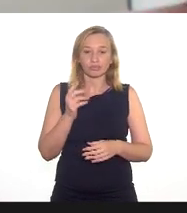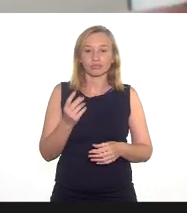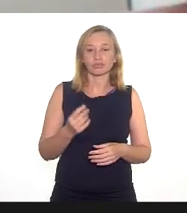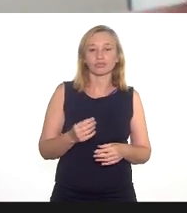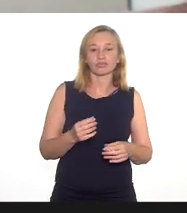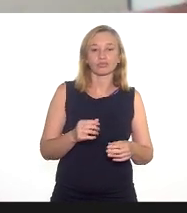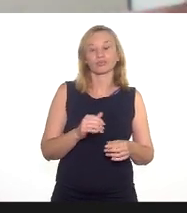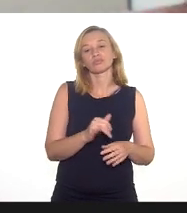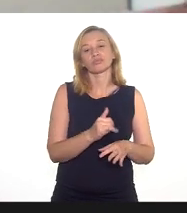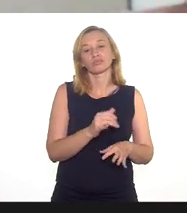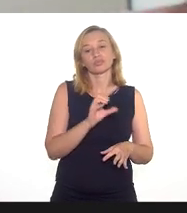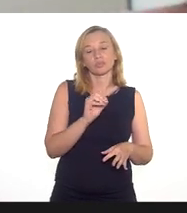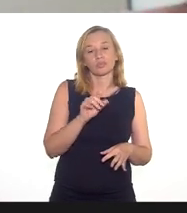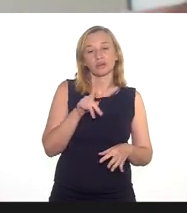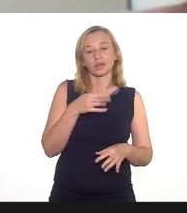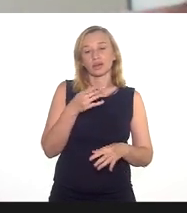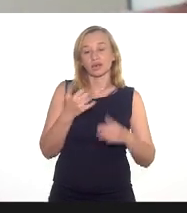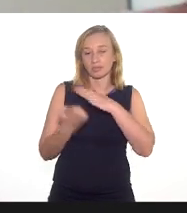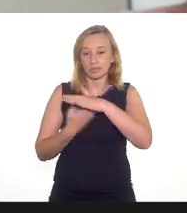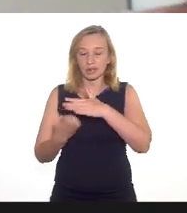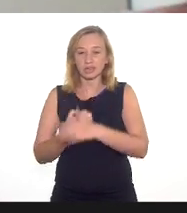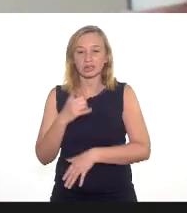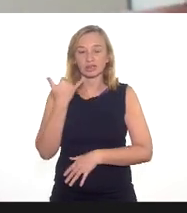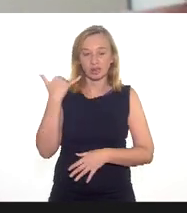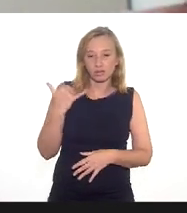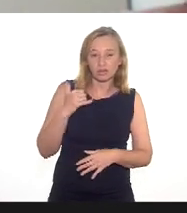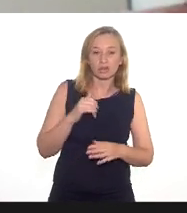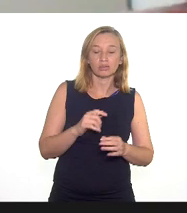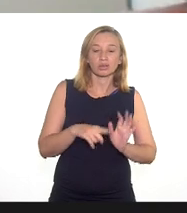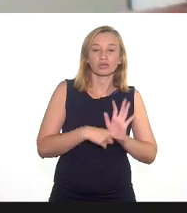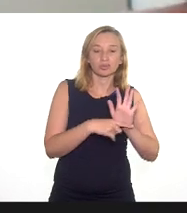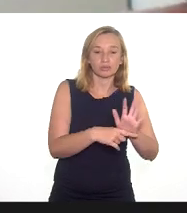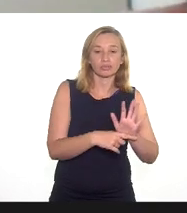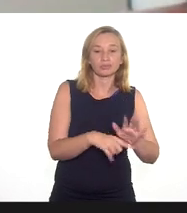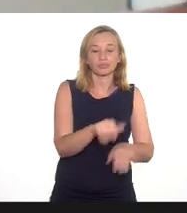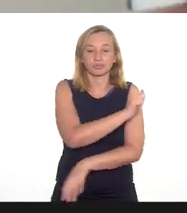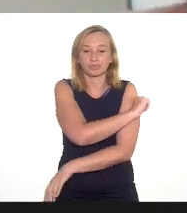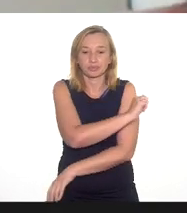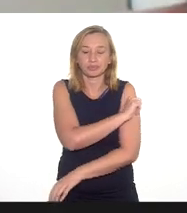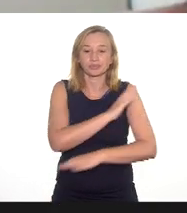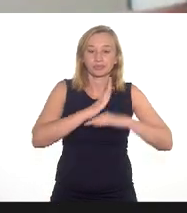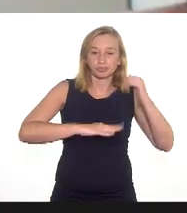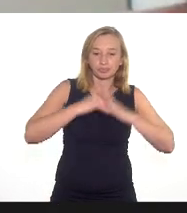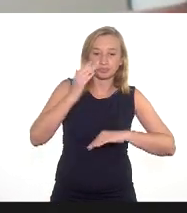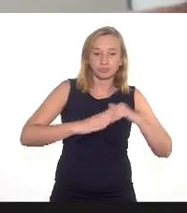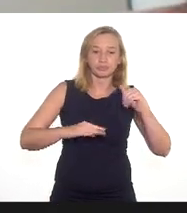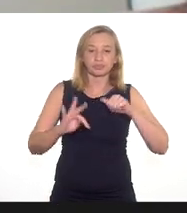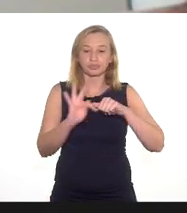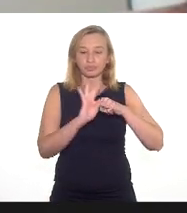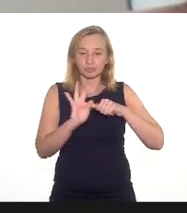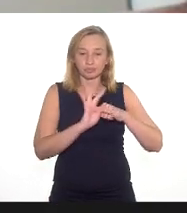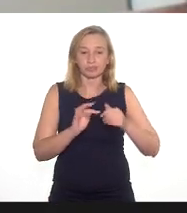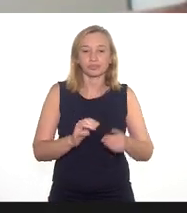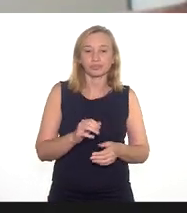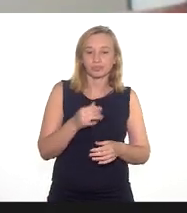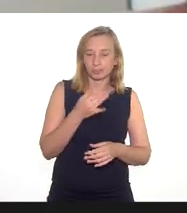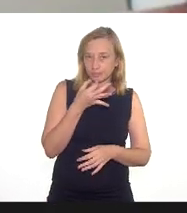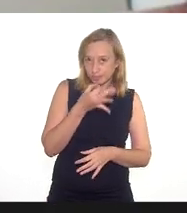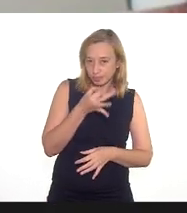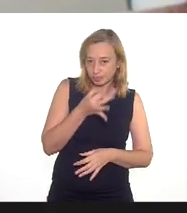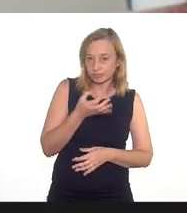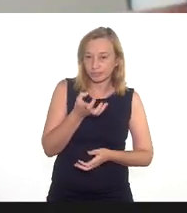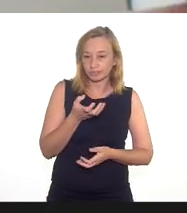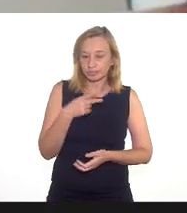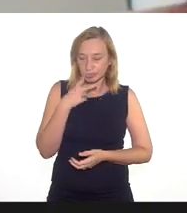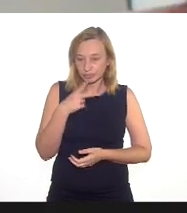operadoras de telefonia, pode estender esse serviço para os alunos e profissionais da FITEC. Parece uma sugestão que eu quero